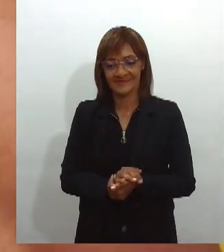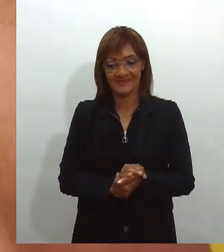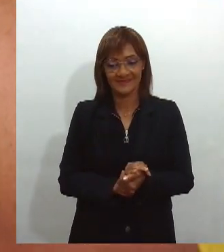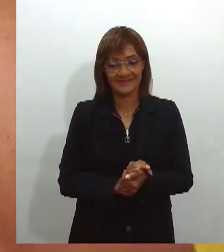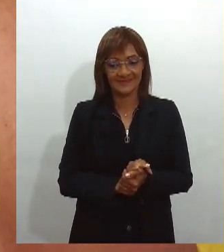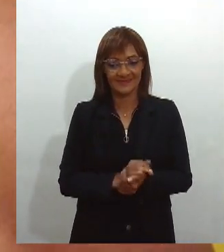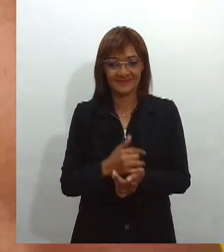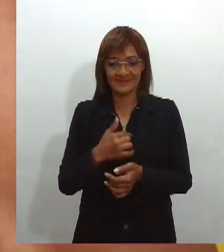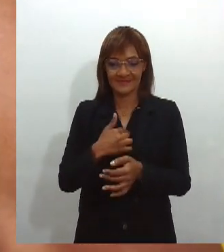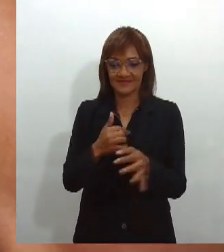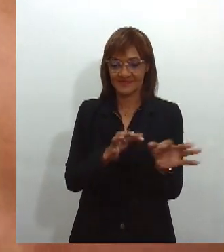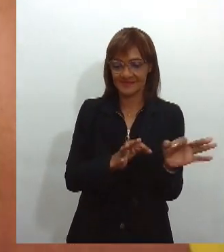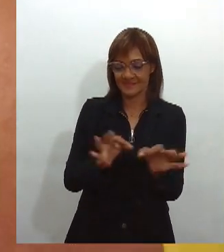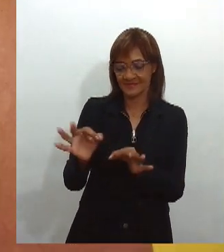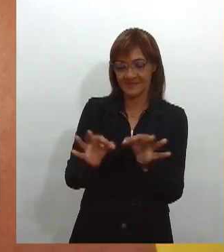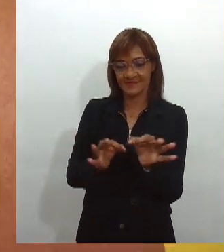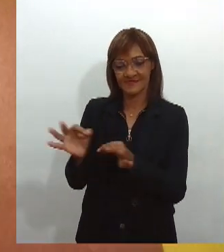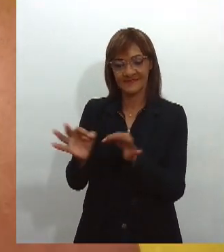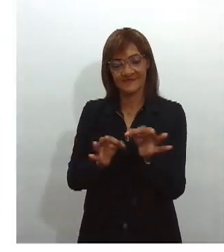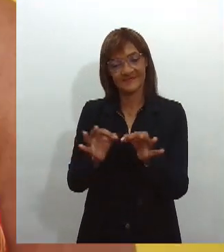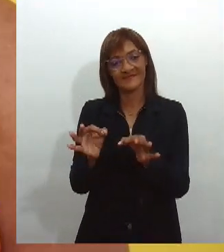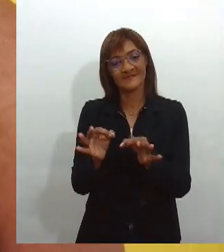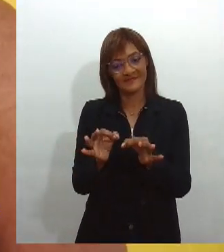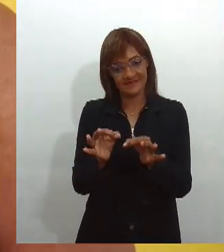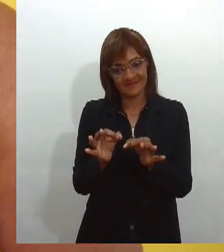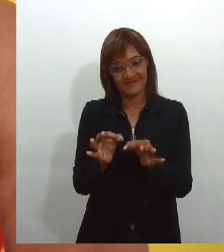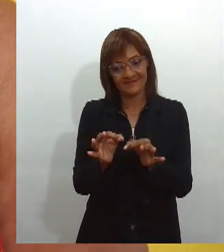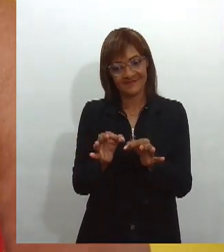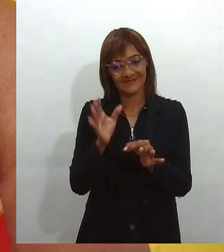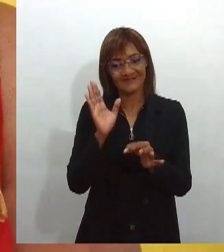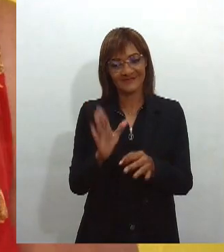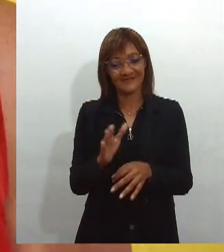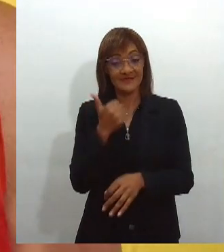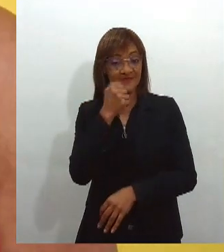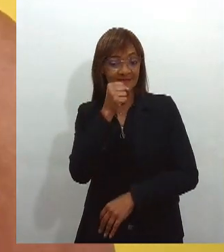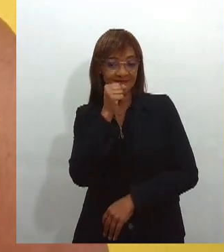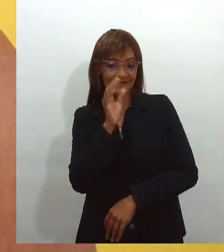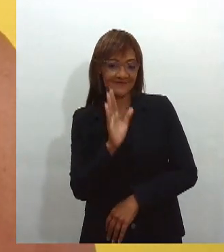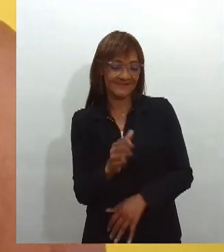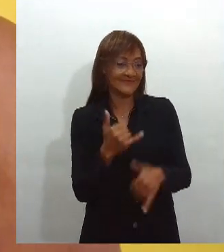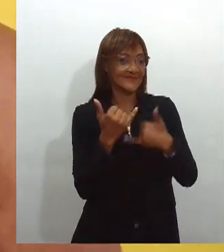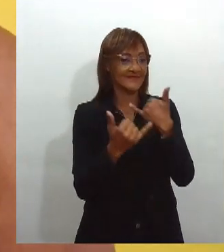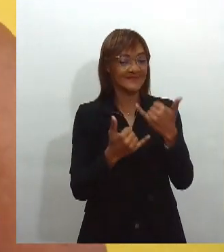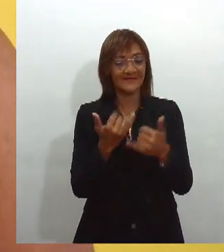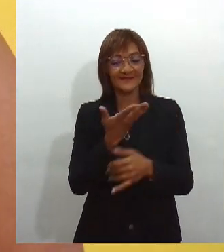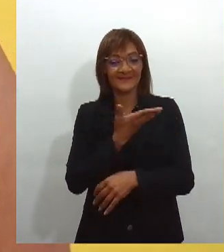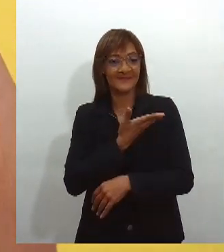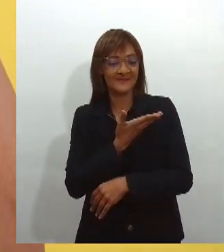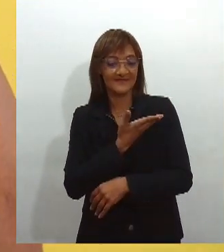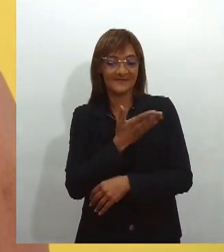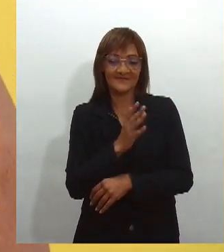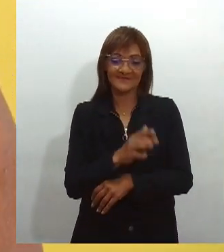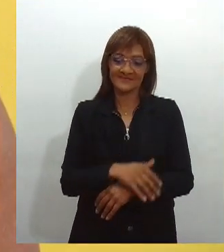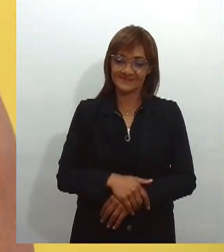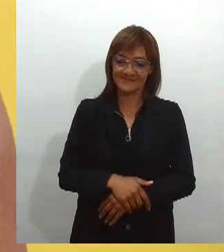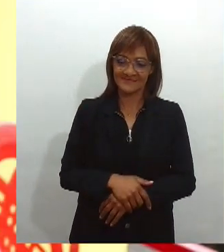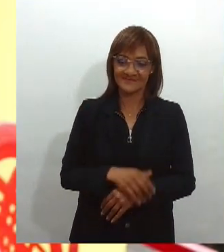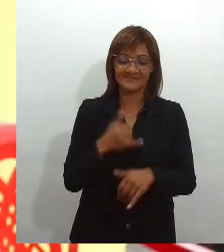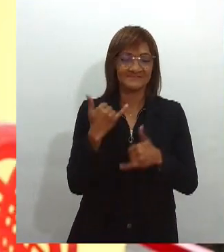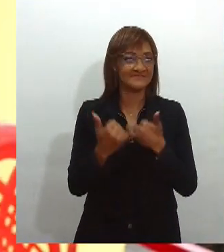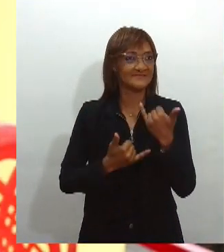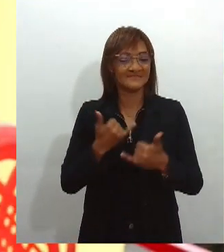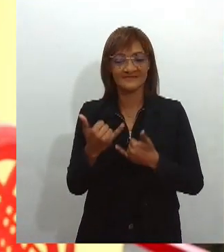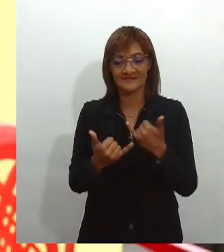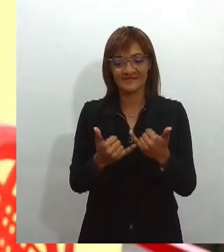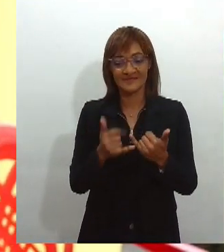preparativo para o camarote da mamãe. Brinco com meus amigos, Brinco e ganho meu dinheiro. A